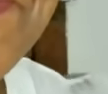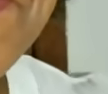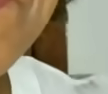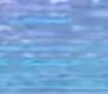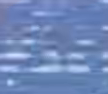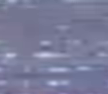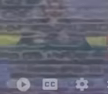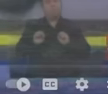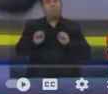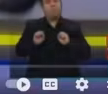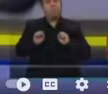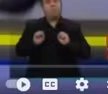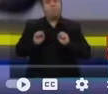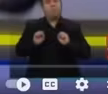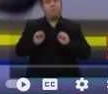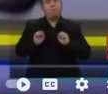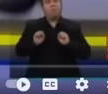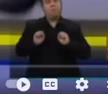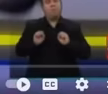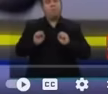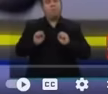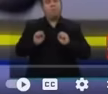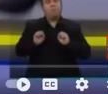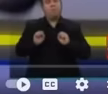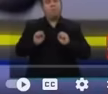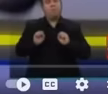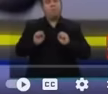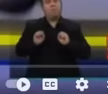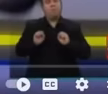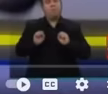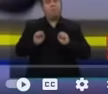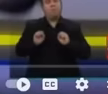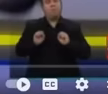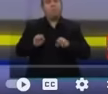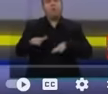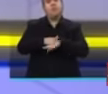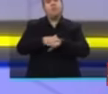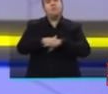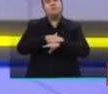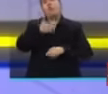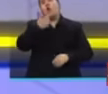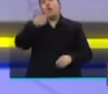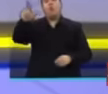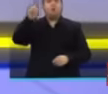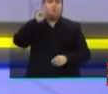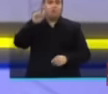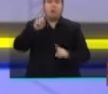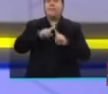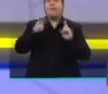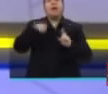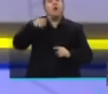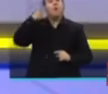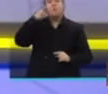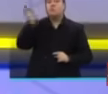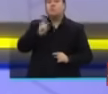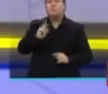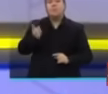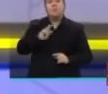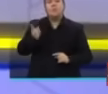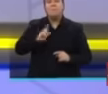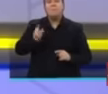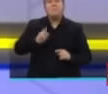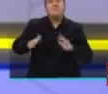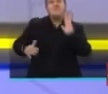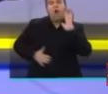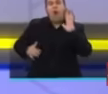lá. Debate Gazeta My News, corte feito aí pelo Metrópolis. Eu não sabia o